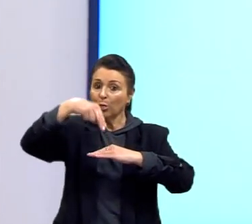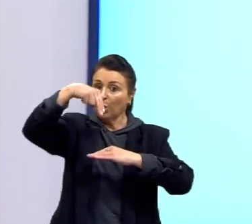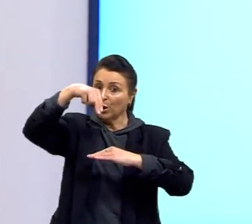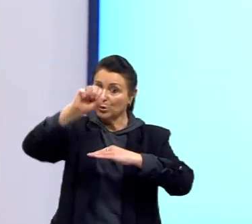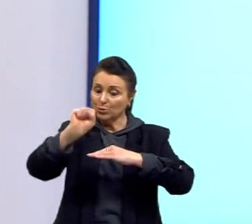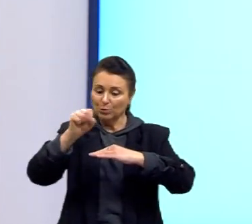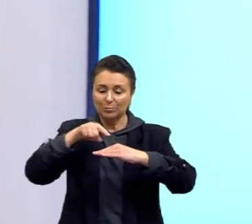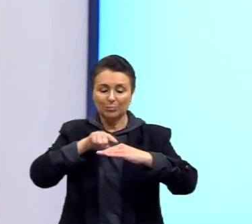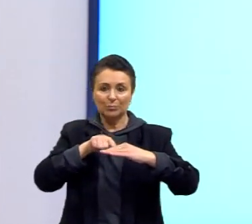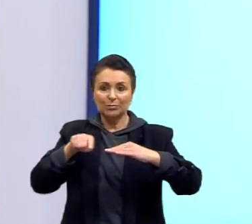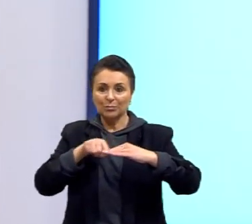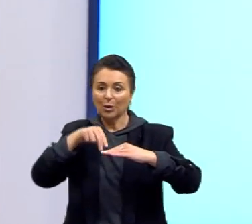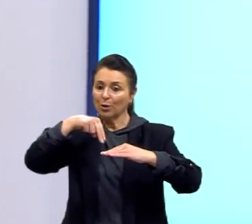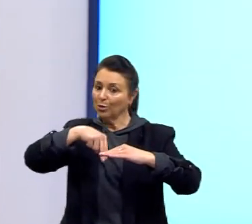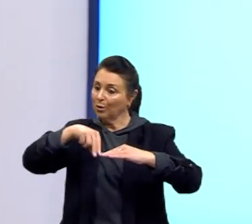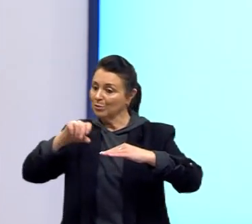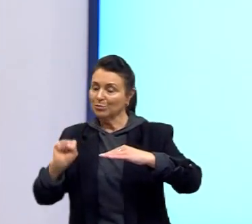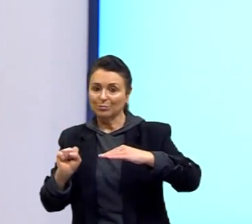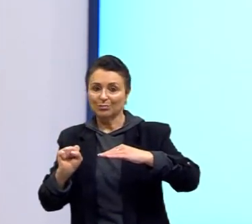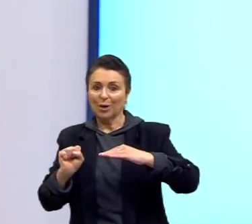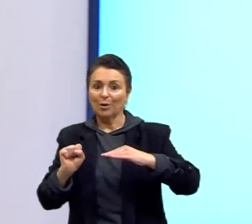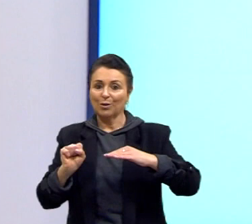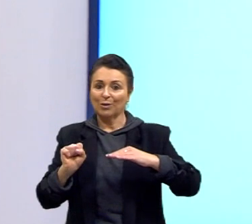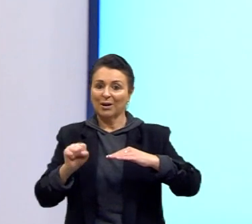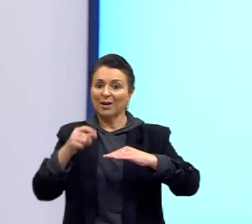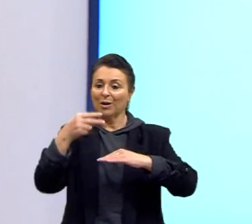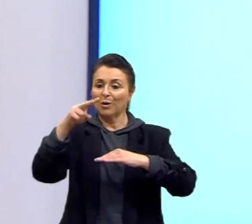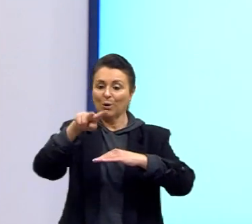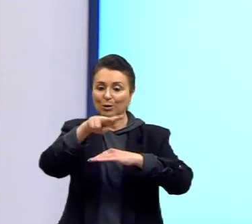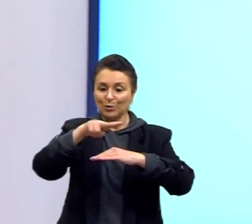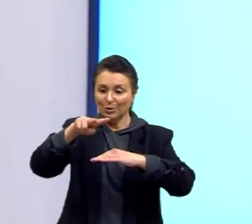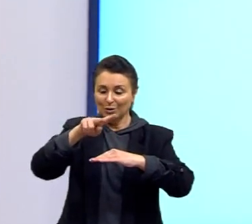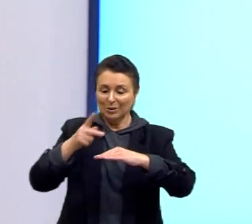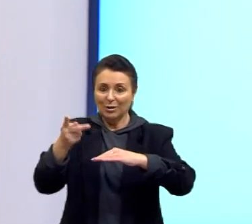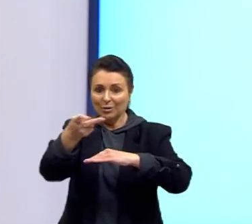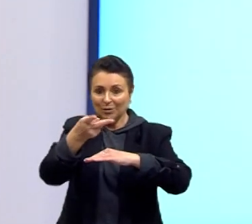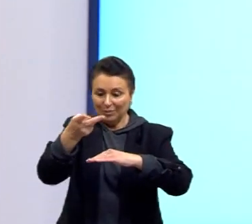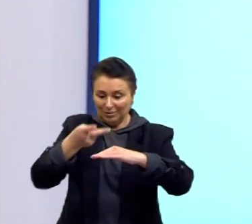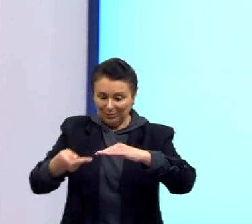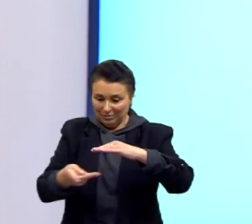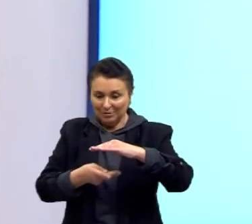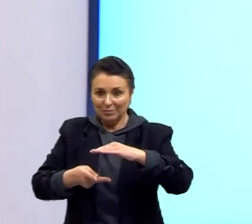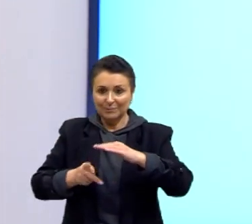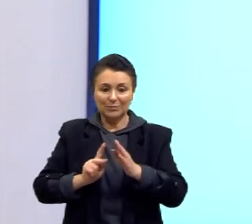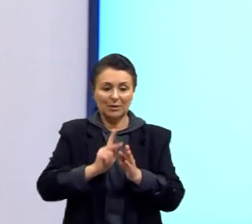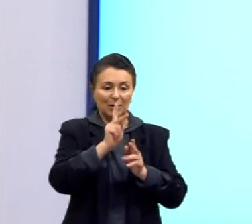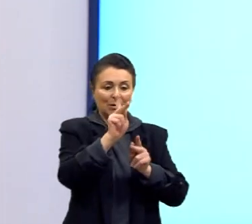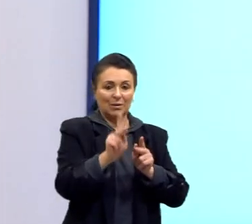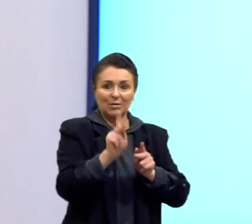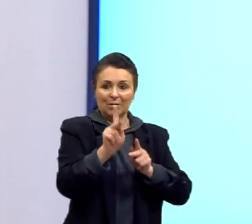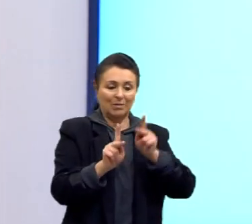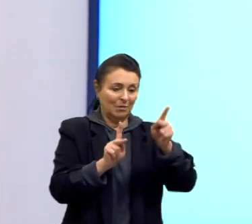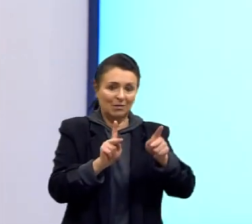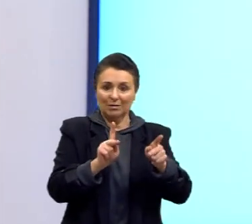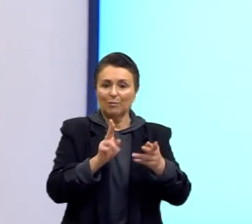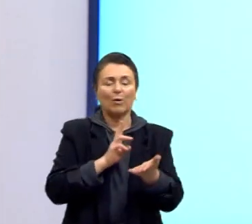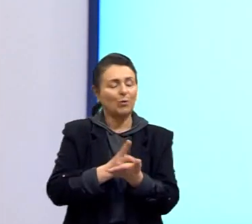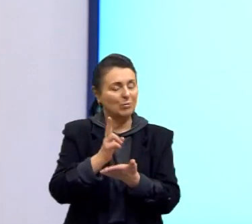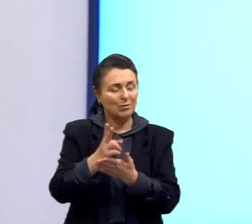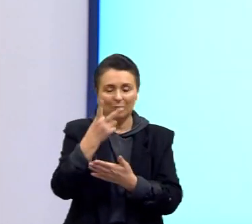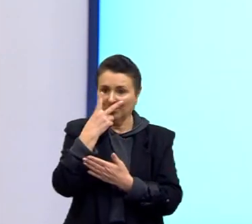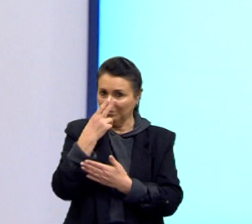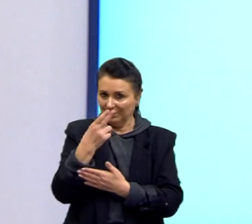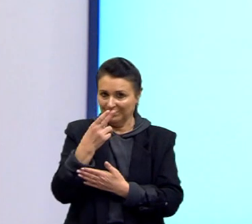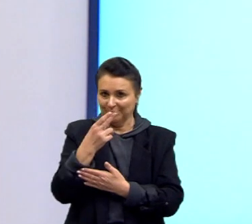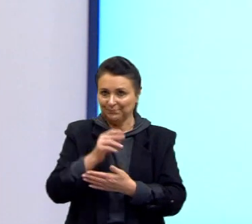dor um polo norte ou Polo Sul em cada aí mané que você parar eu posso quebrar e mais partes vai continuar acontecendo isso